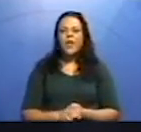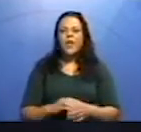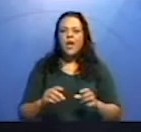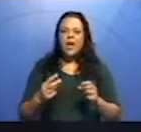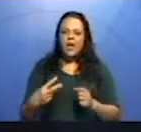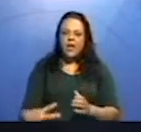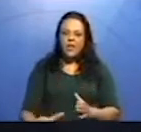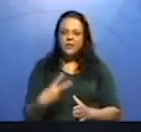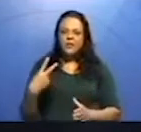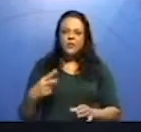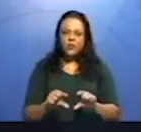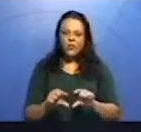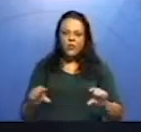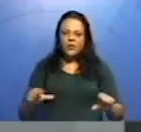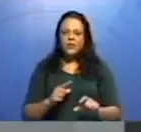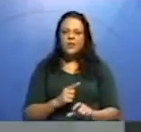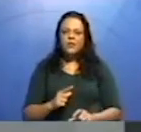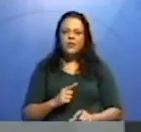E.